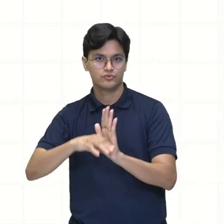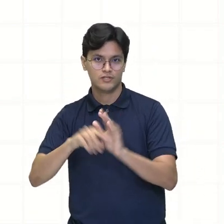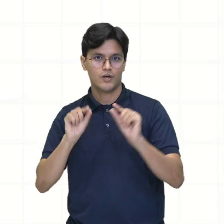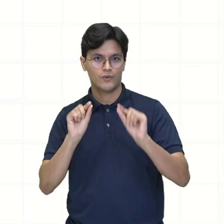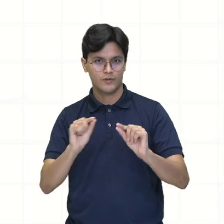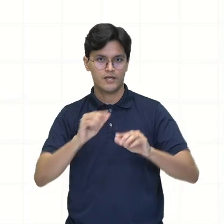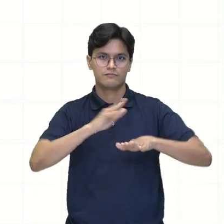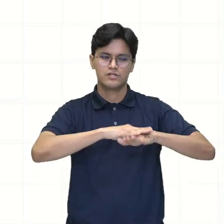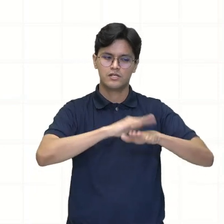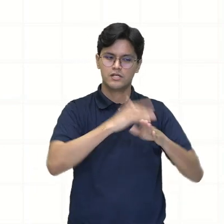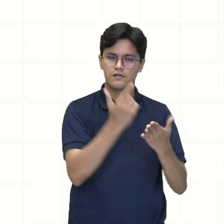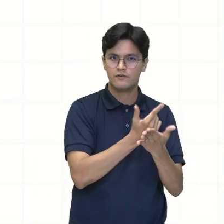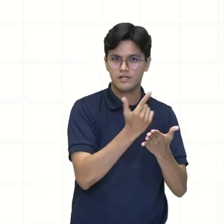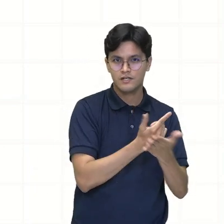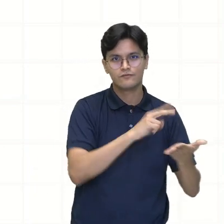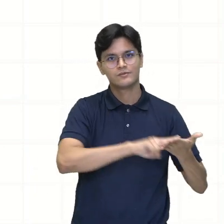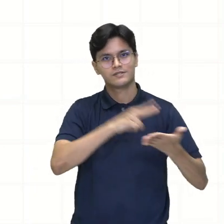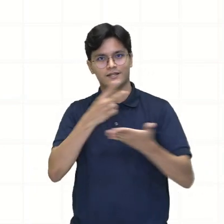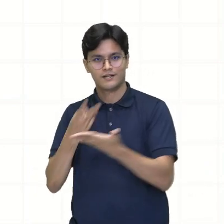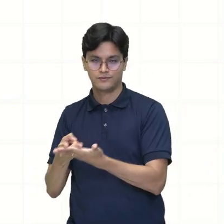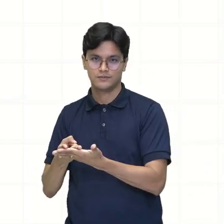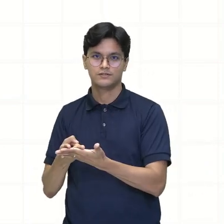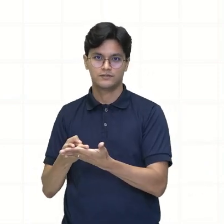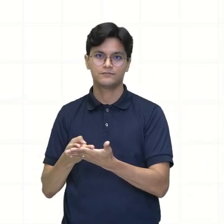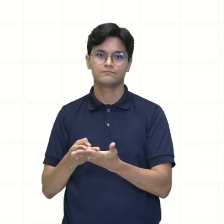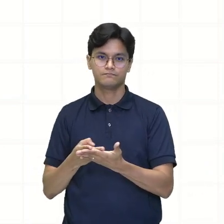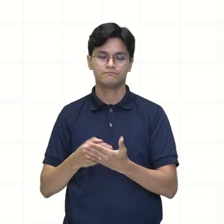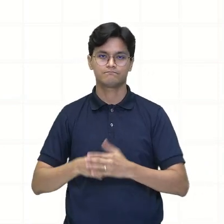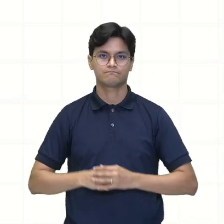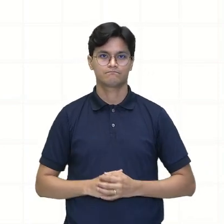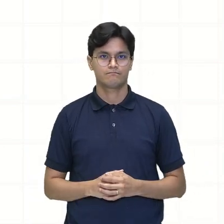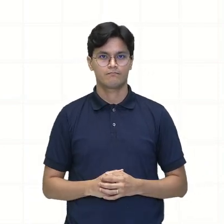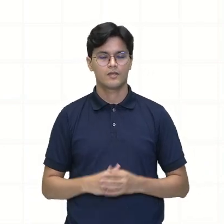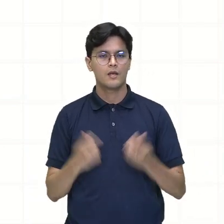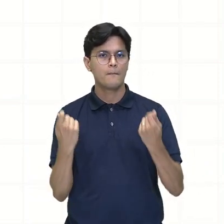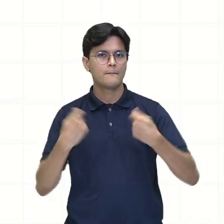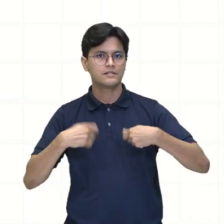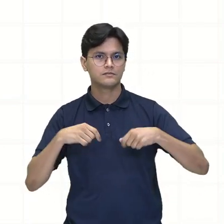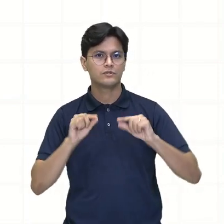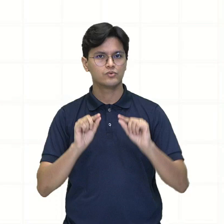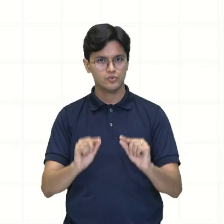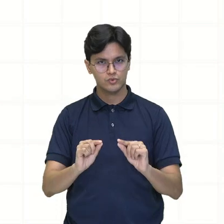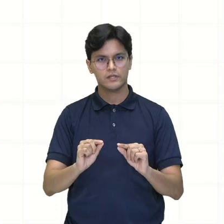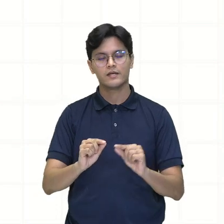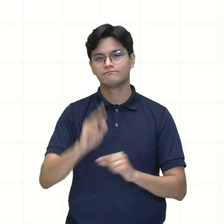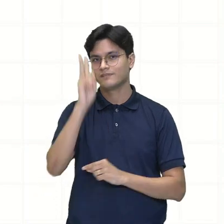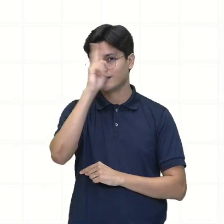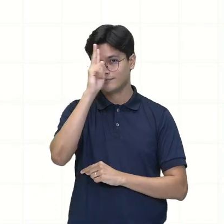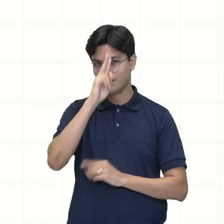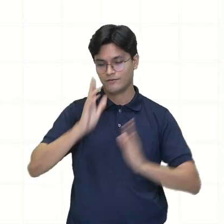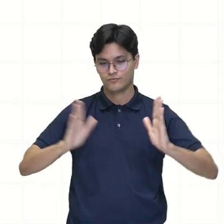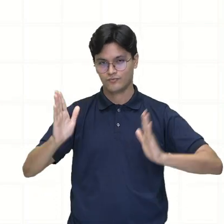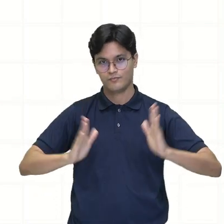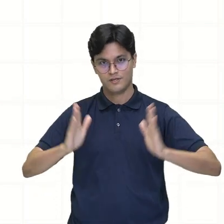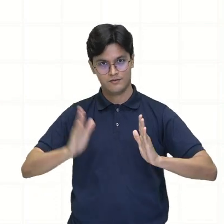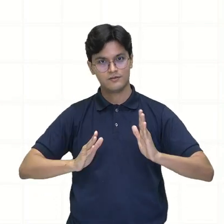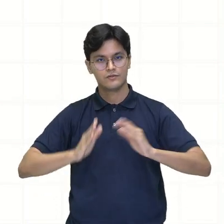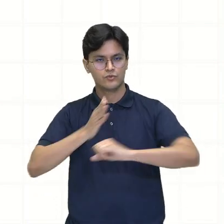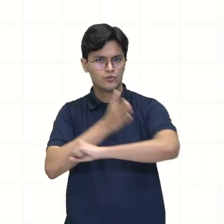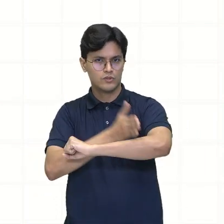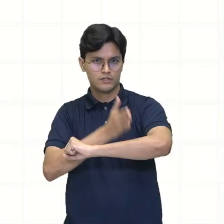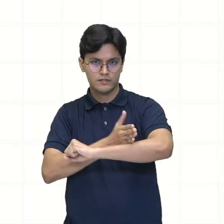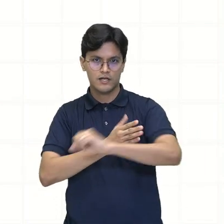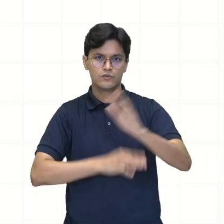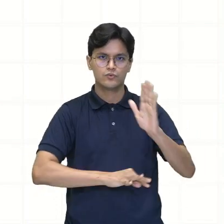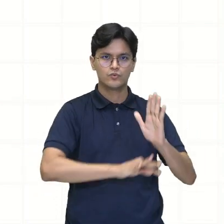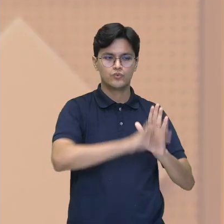obras inacessíveis. Nesse caso aqui, nós precisamos ter em mente que durante a Idade Média, todos os textos